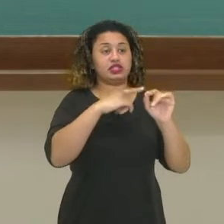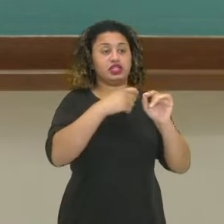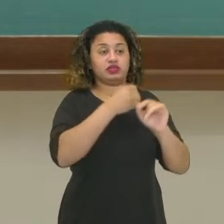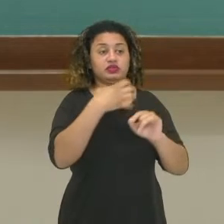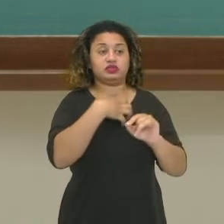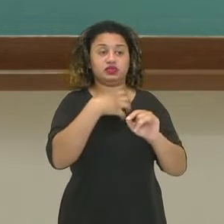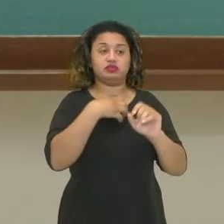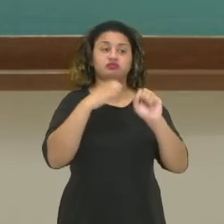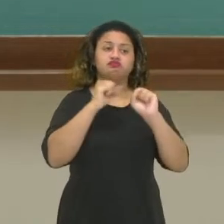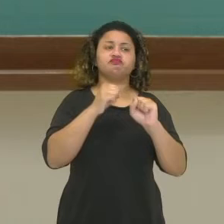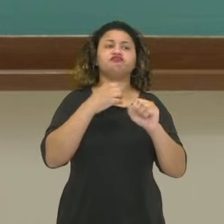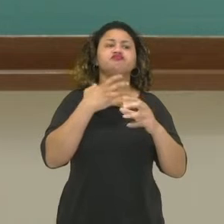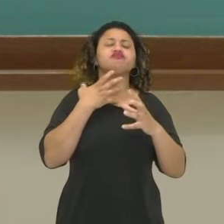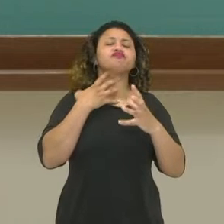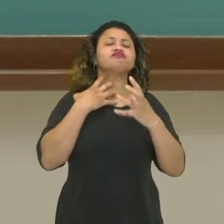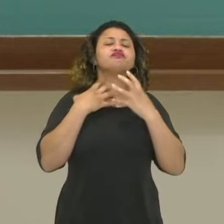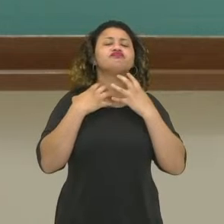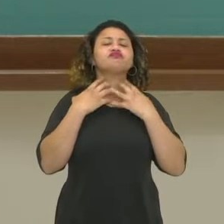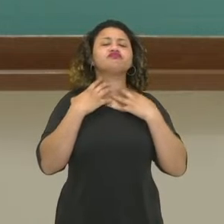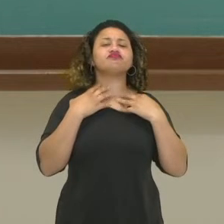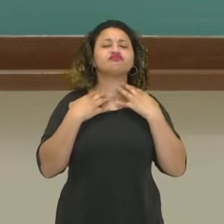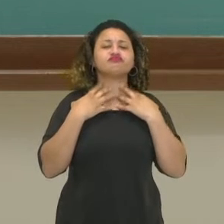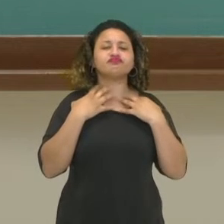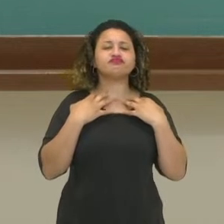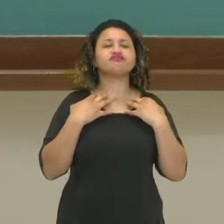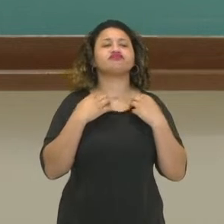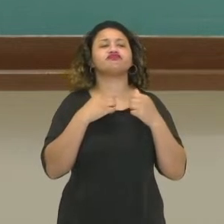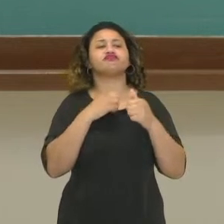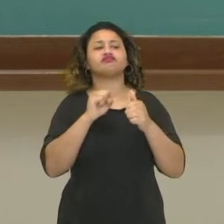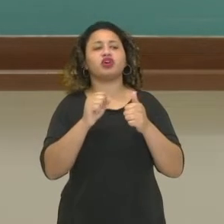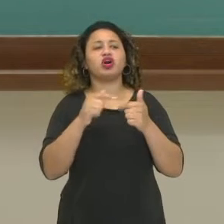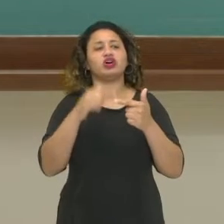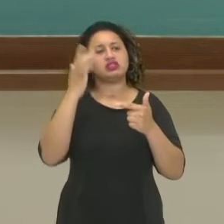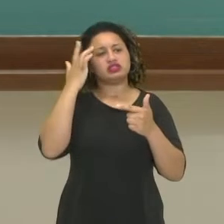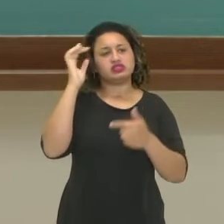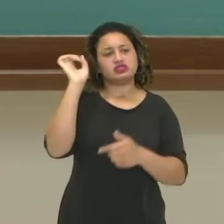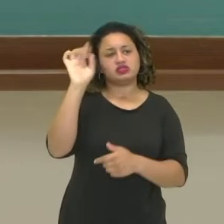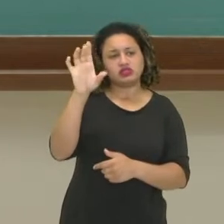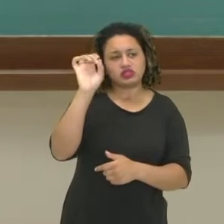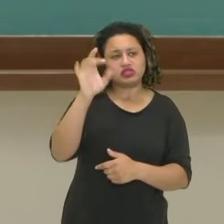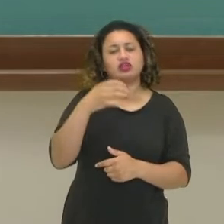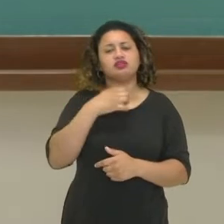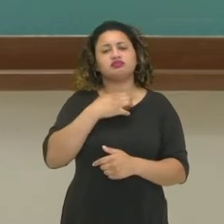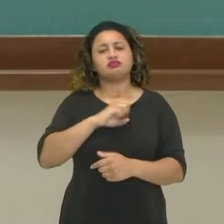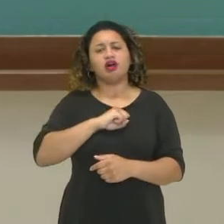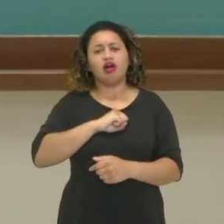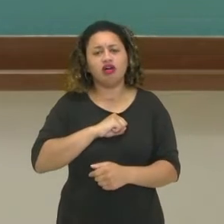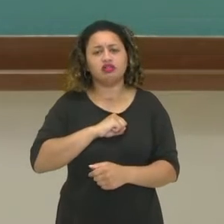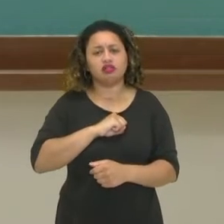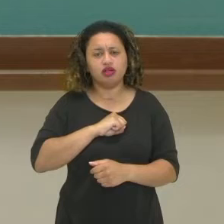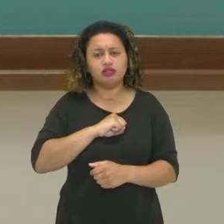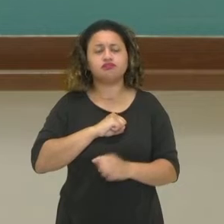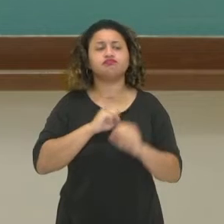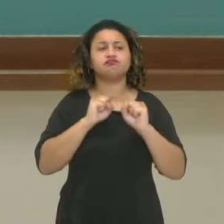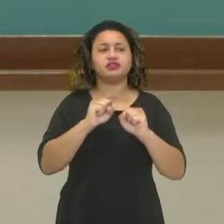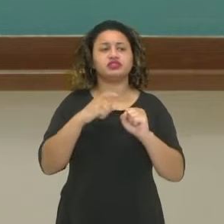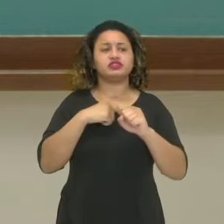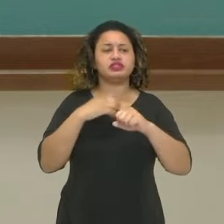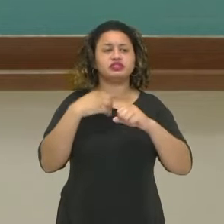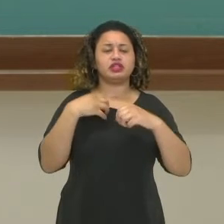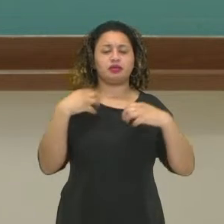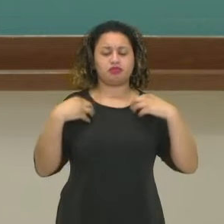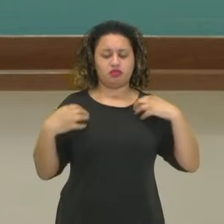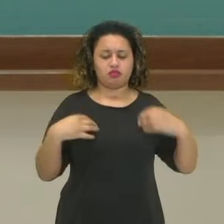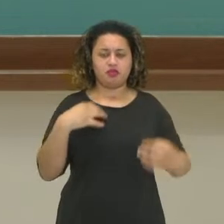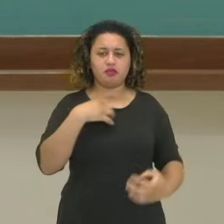sinais. Pode dar uma sensação de garganta arranhando, dor de cabeça, tosse seca, pode surgir feridas e bolhas, né,